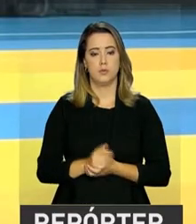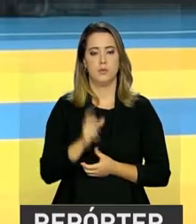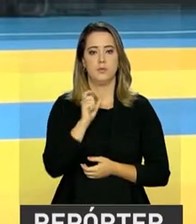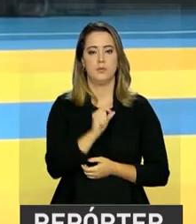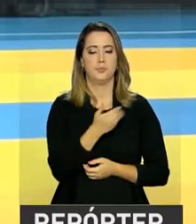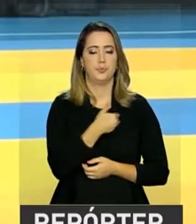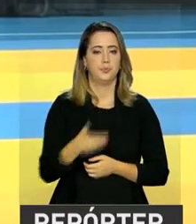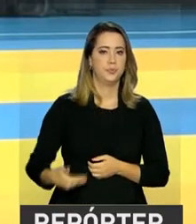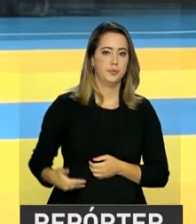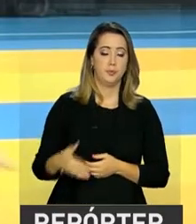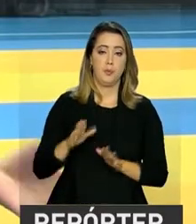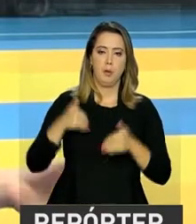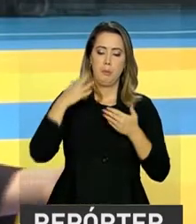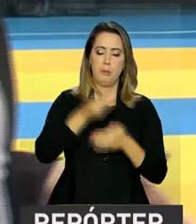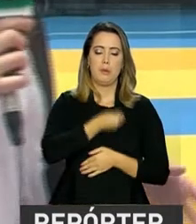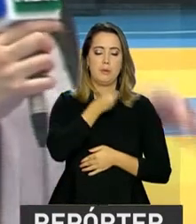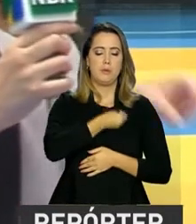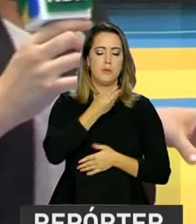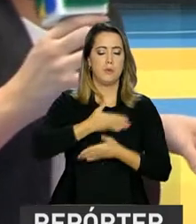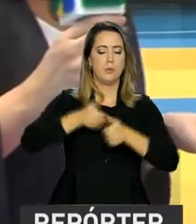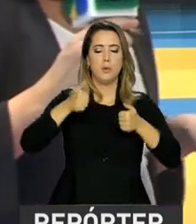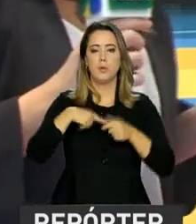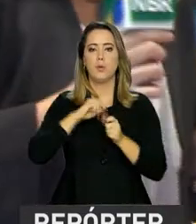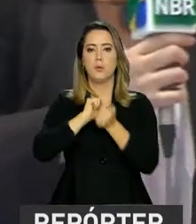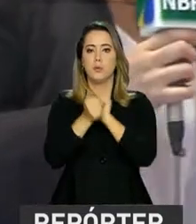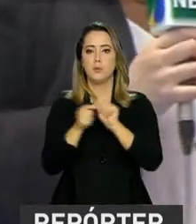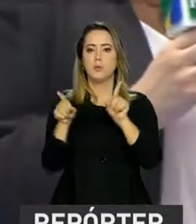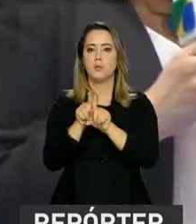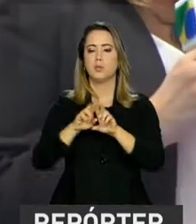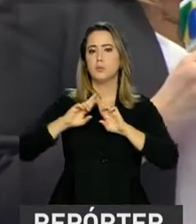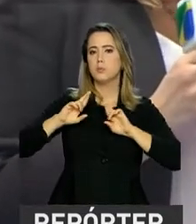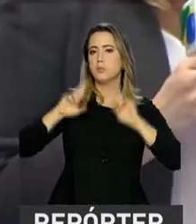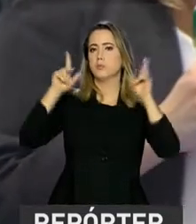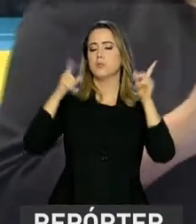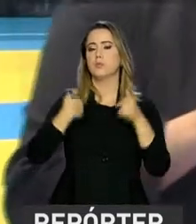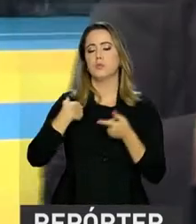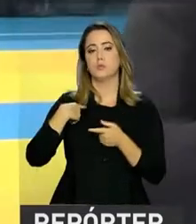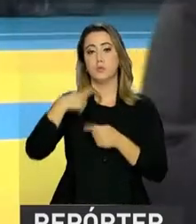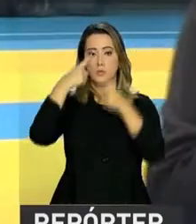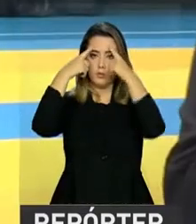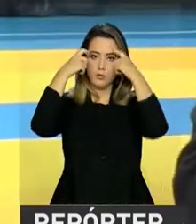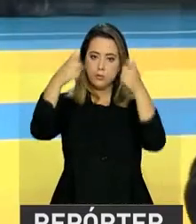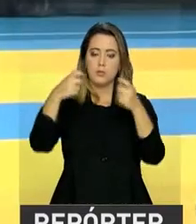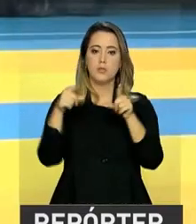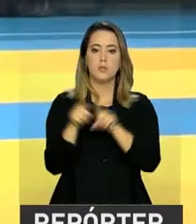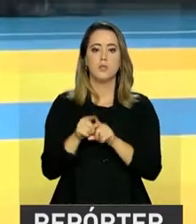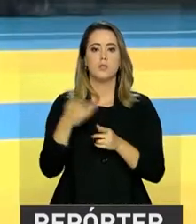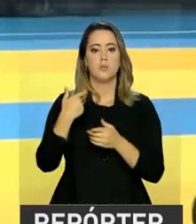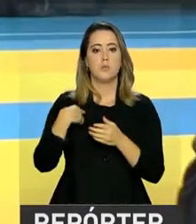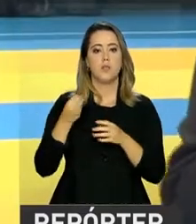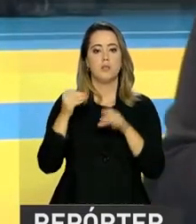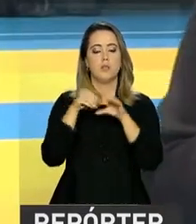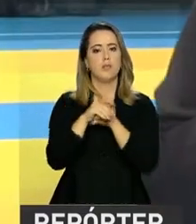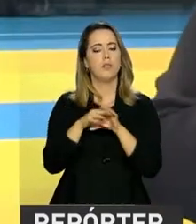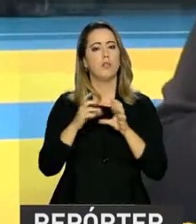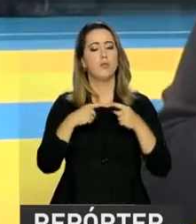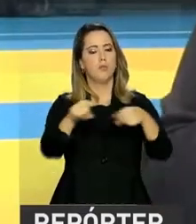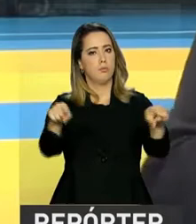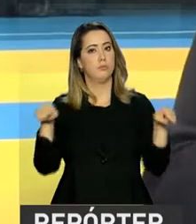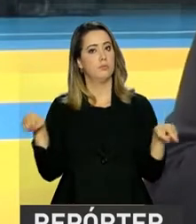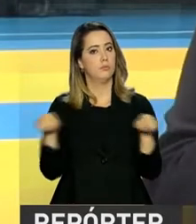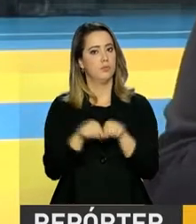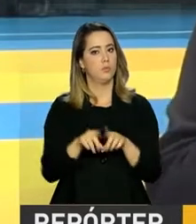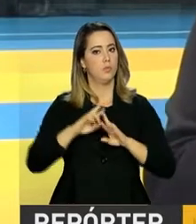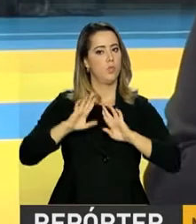mais qualidade de vida, o esporte é também uma forma de driblar a violência. Afinal, quem está dentro das quadras está longe